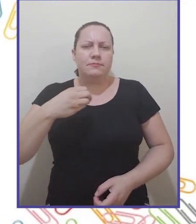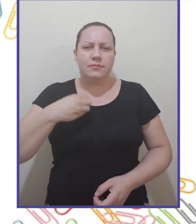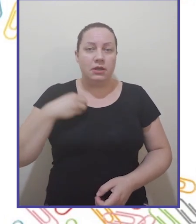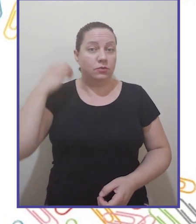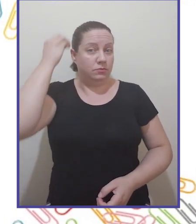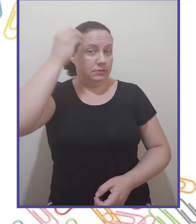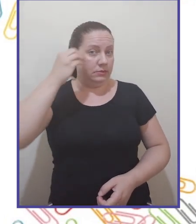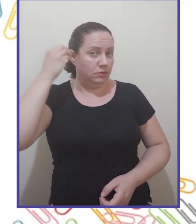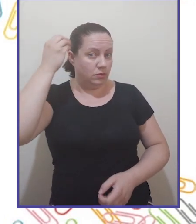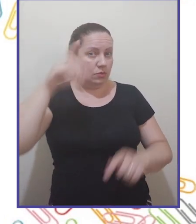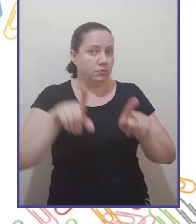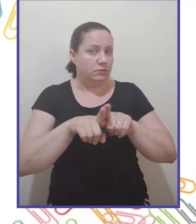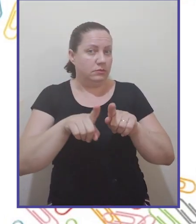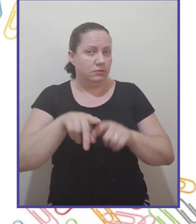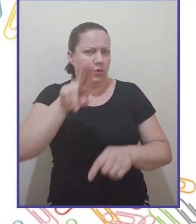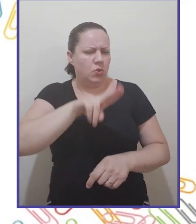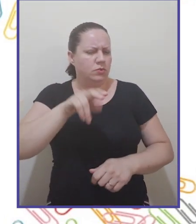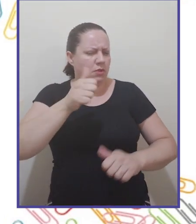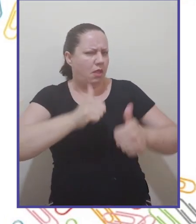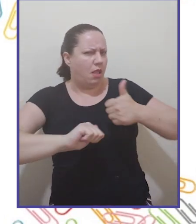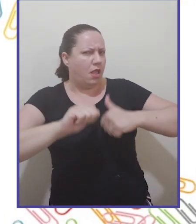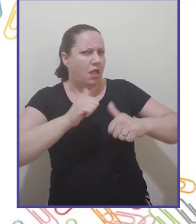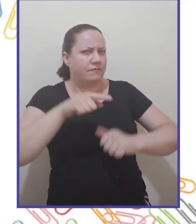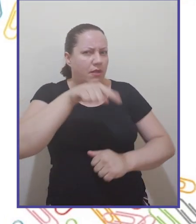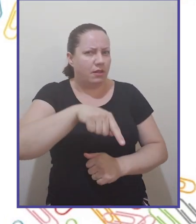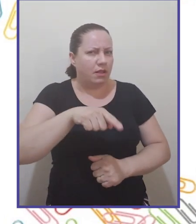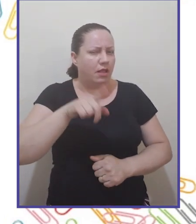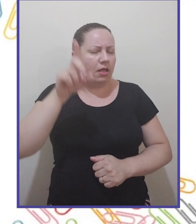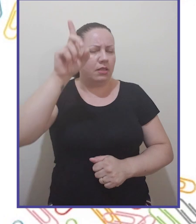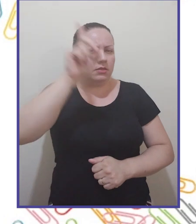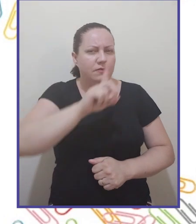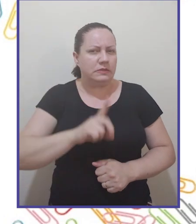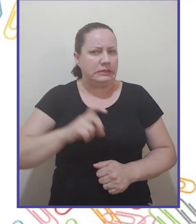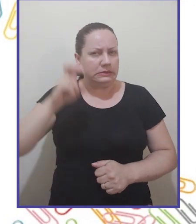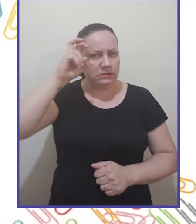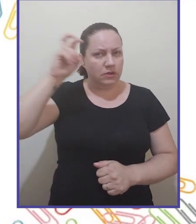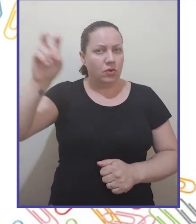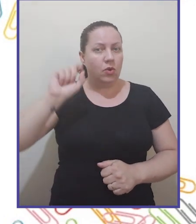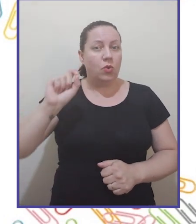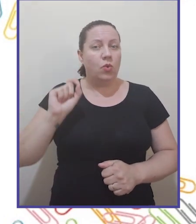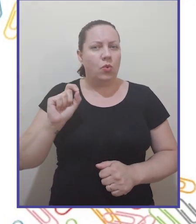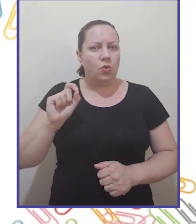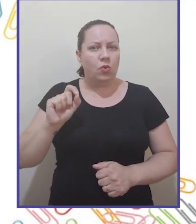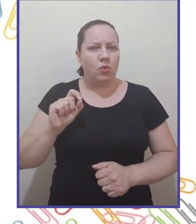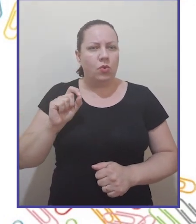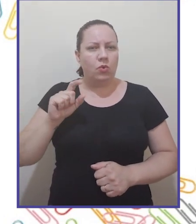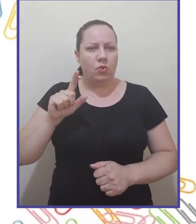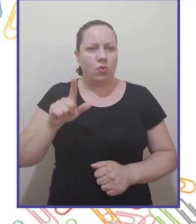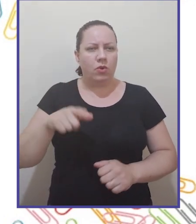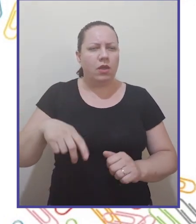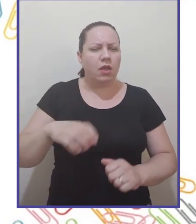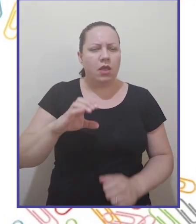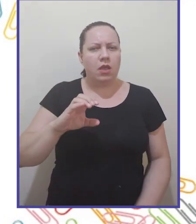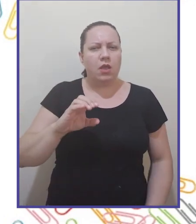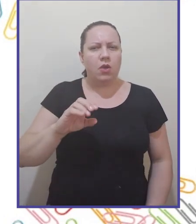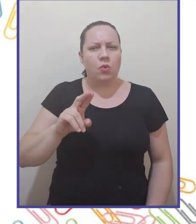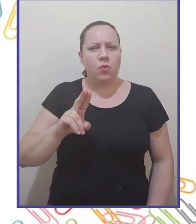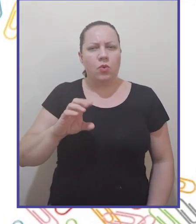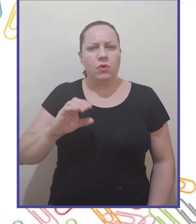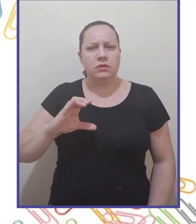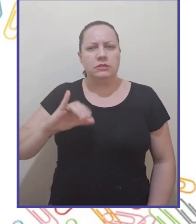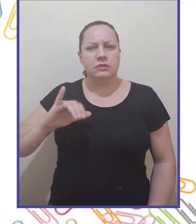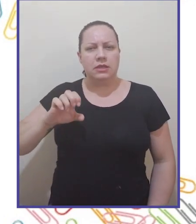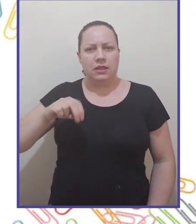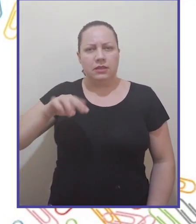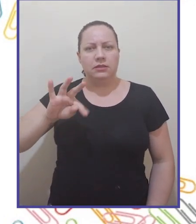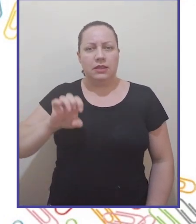e psicólogos para avaliar o grau de deficiência intelectual é a de quociente de inteligência, conhecido